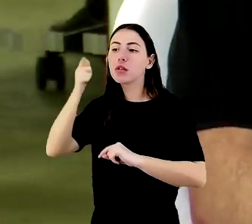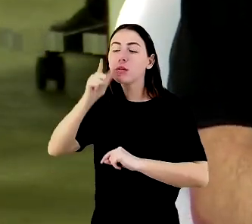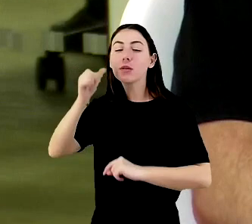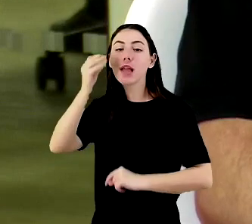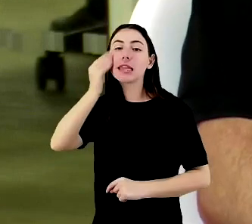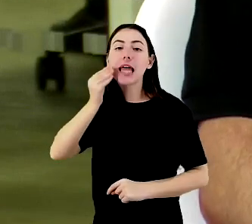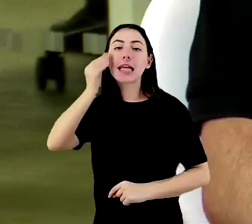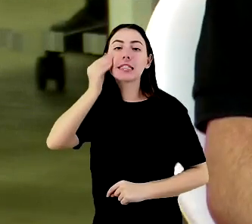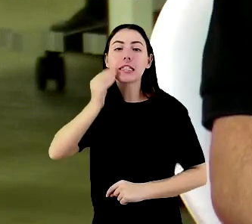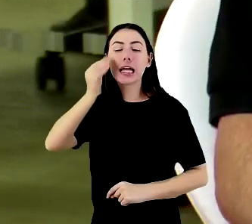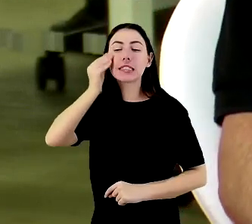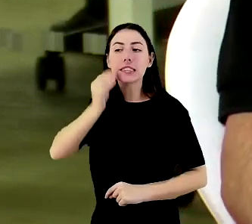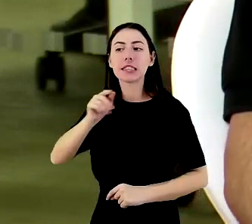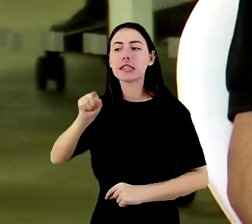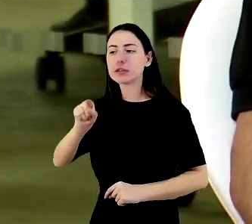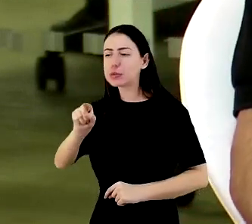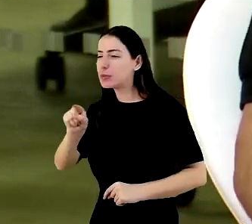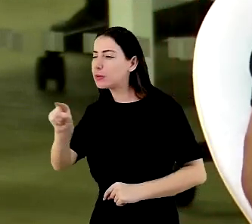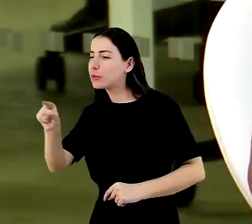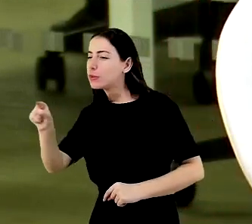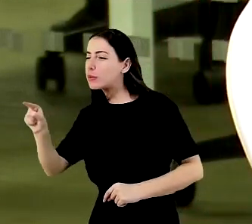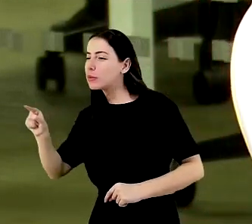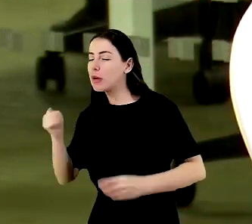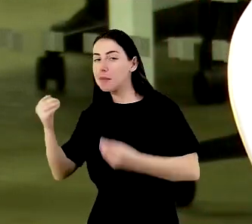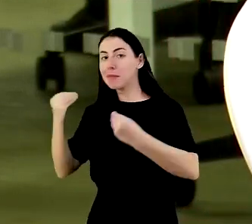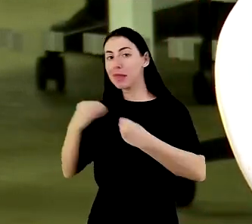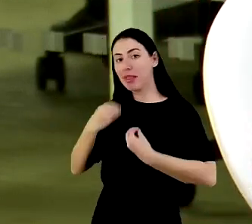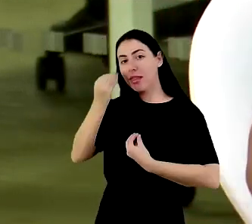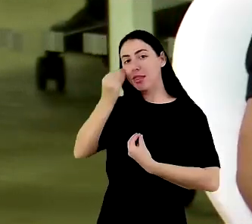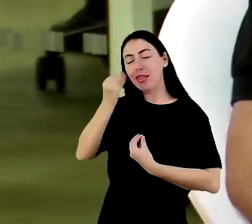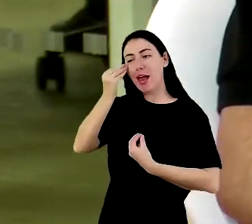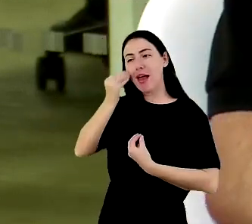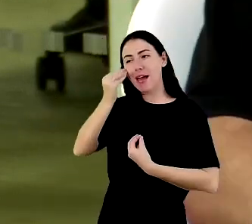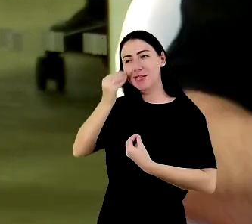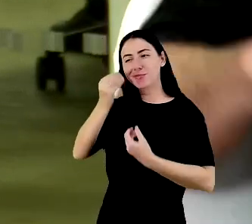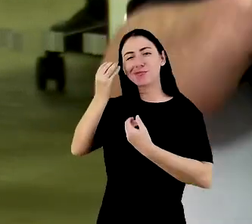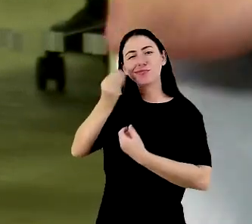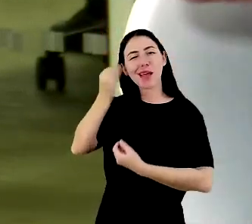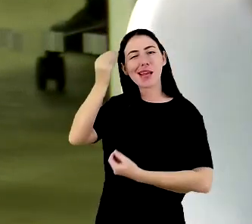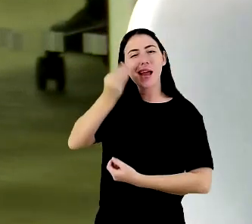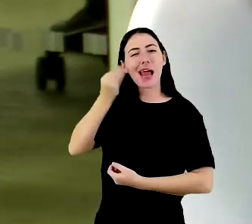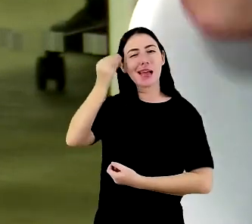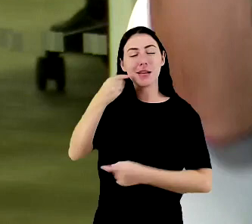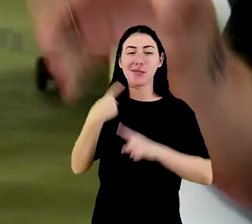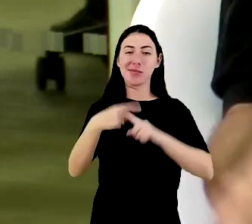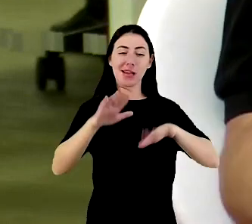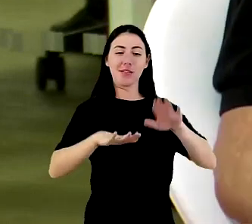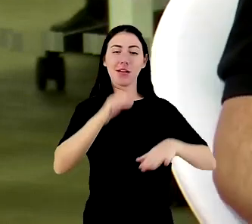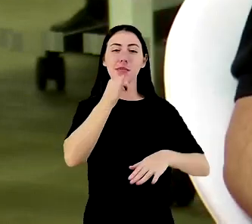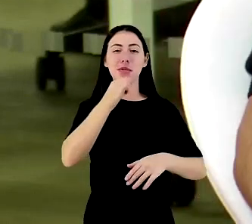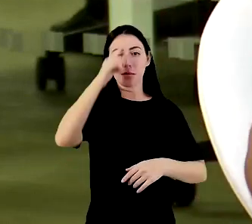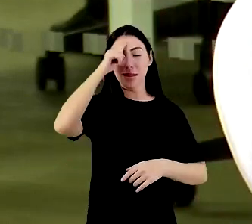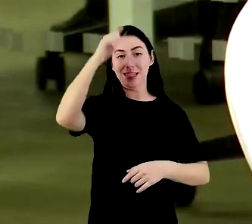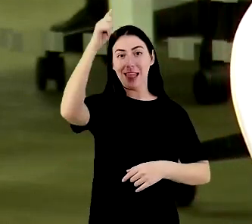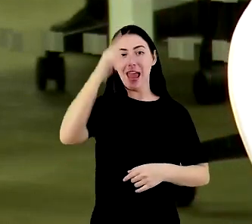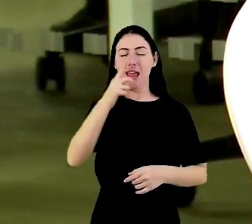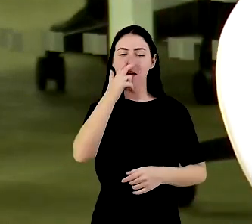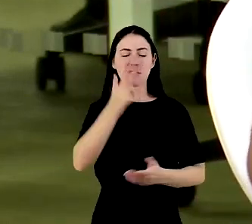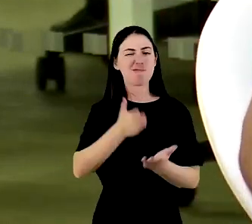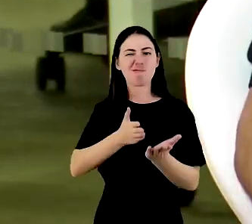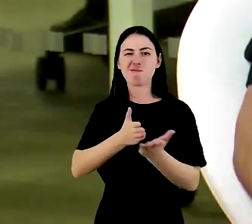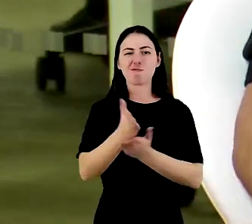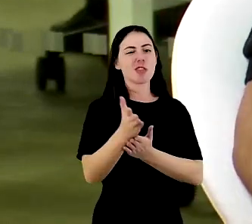grande. Né? Muitas vezes a gente vem com as nossas verdades absolutas e a gente já quer fazer um plano super mirabolante de conquistar o